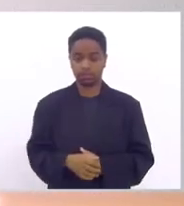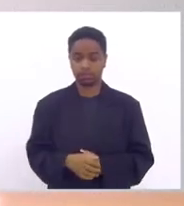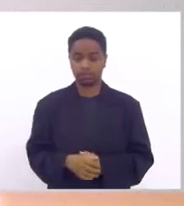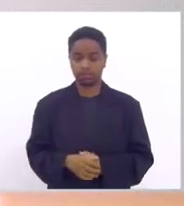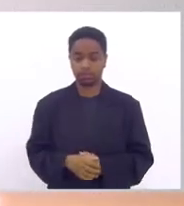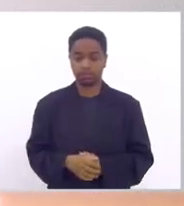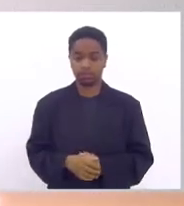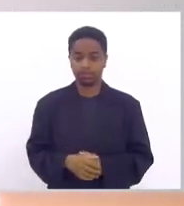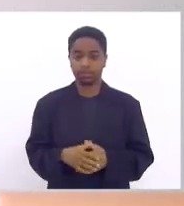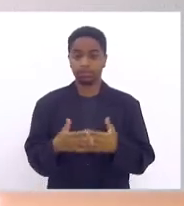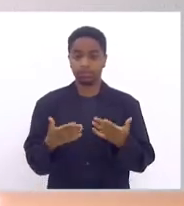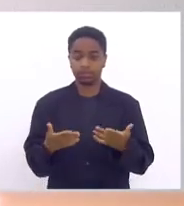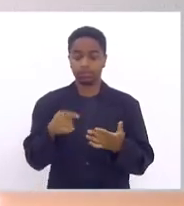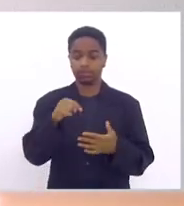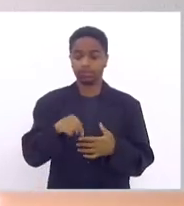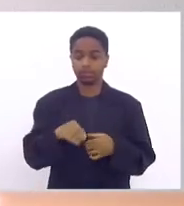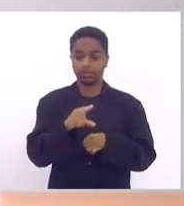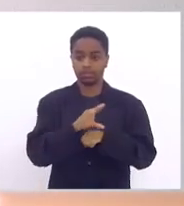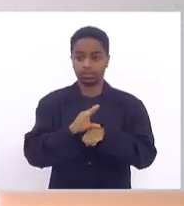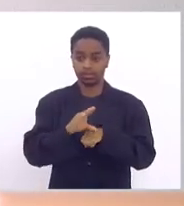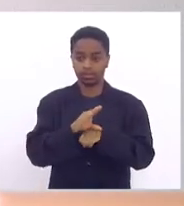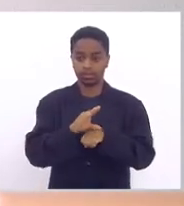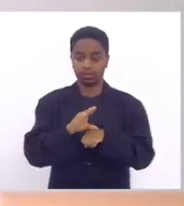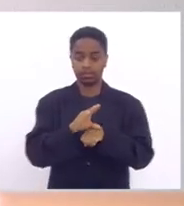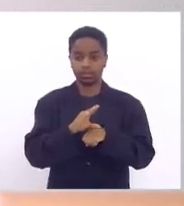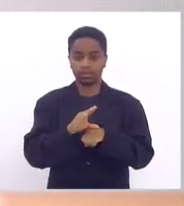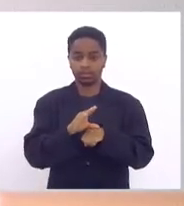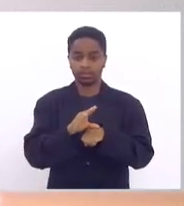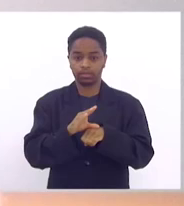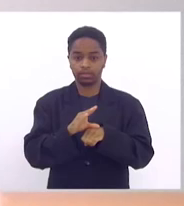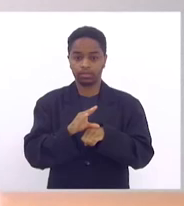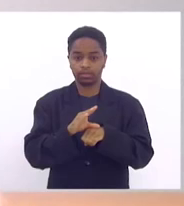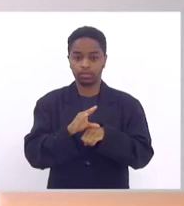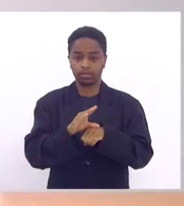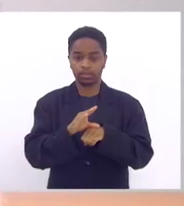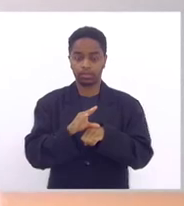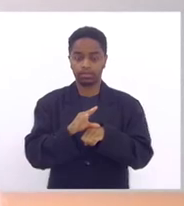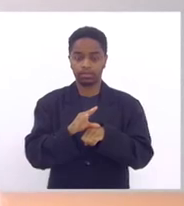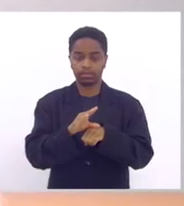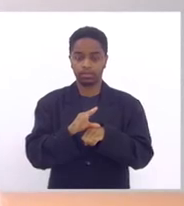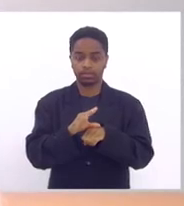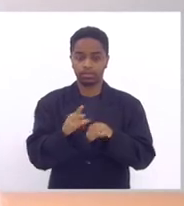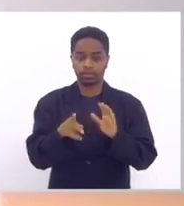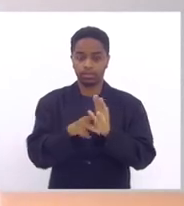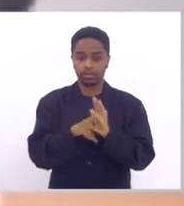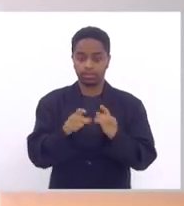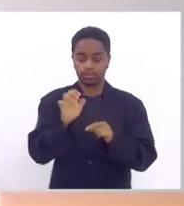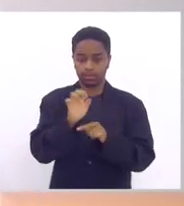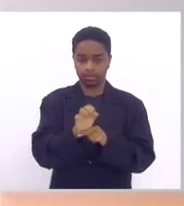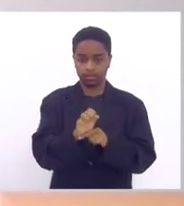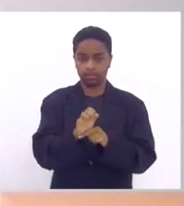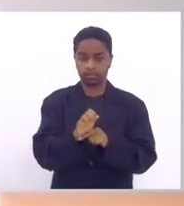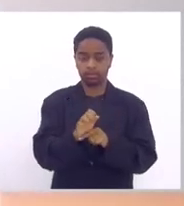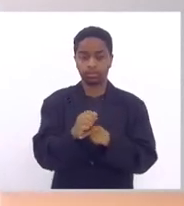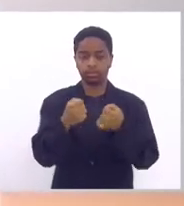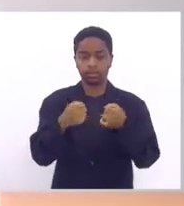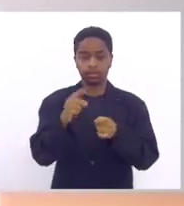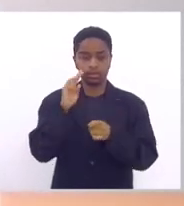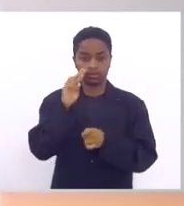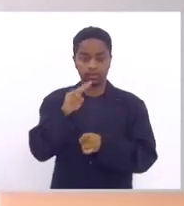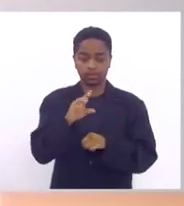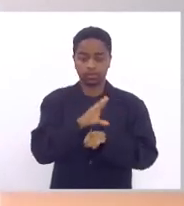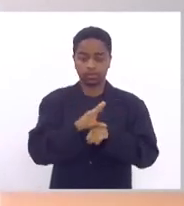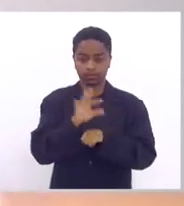o que está nesta constituição passa a ser direito legislado dos estados ou seja você não precisava mais ter constituição estadual você olhava a Constituição Federal E